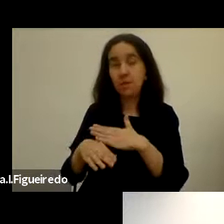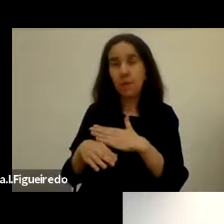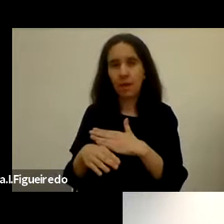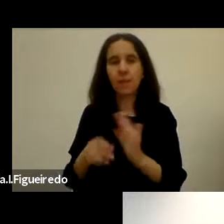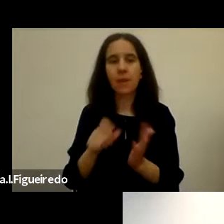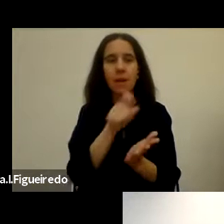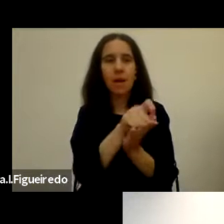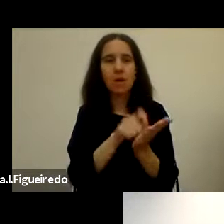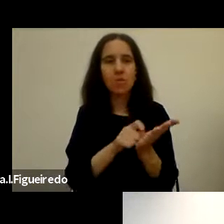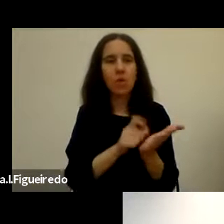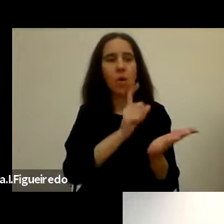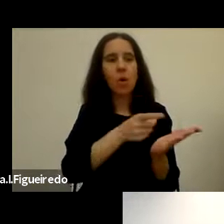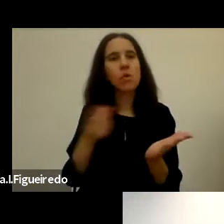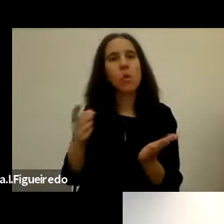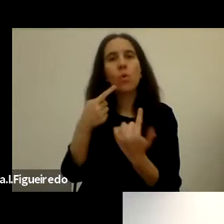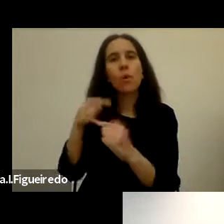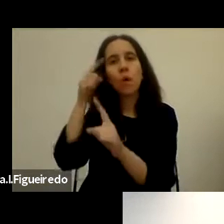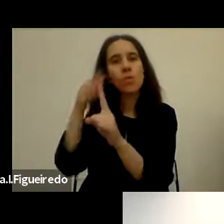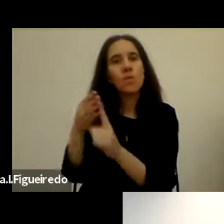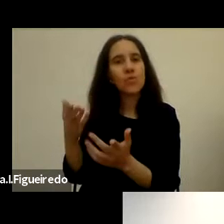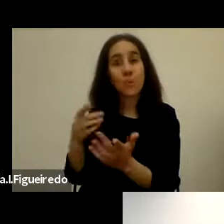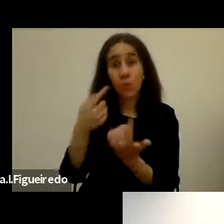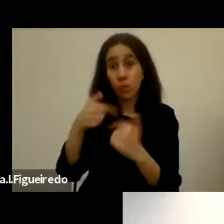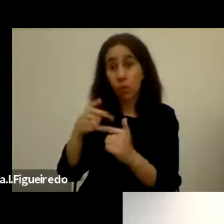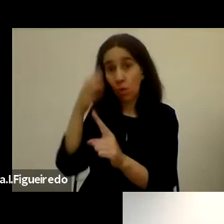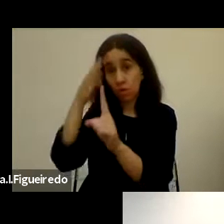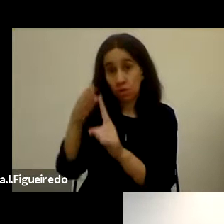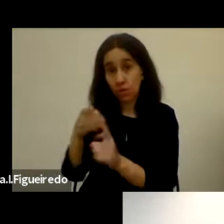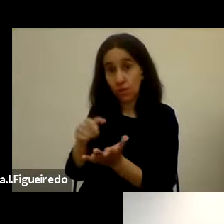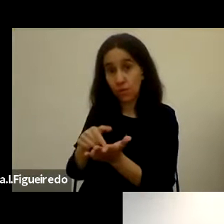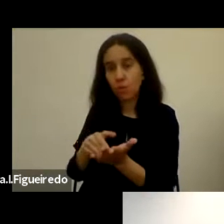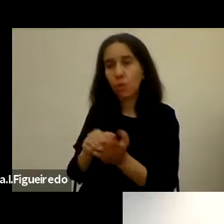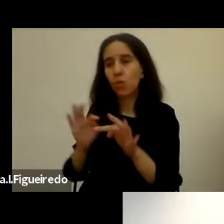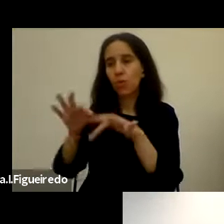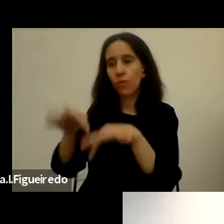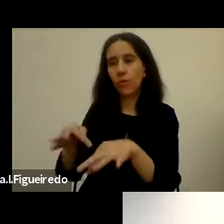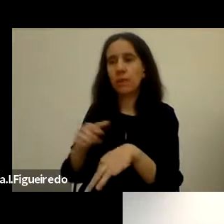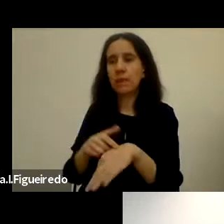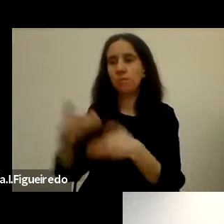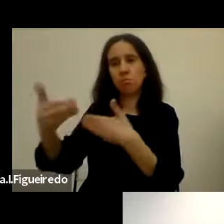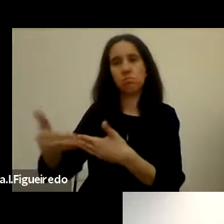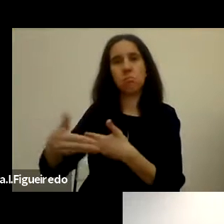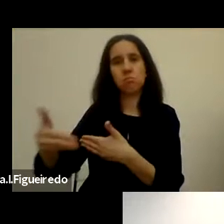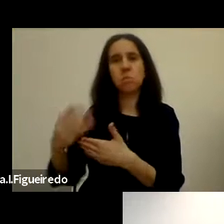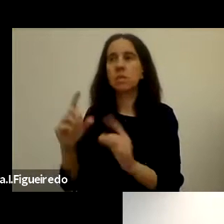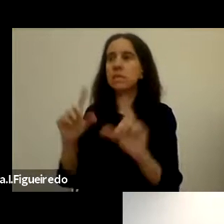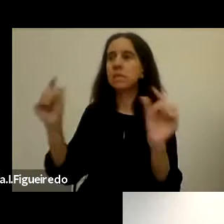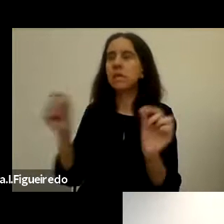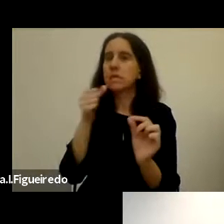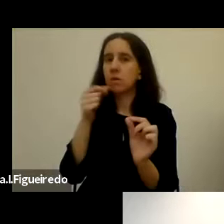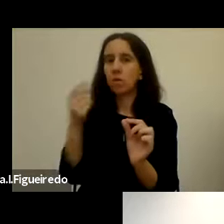agenda e o que é uma reunião com objetivos. A reunião com objetivos, no final, ela está orientada a um tempo útil e sai-se lá com